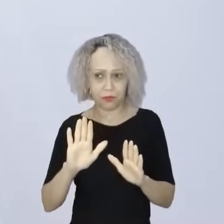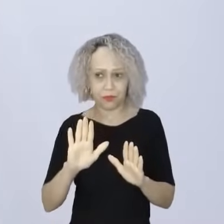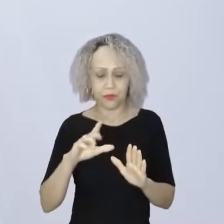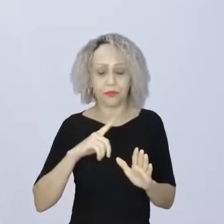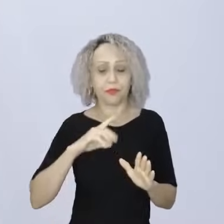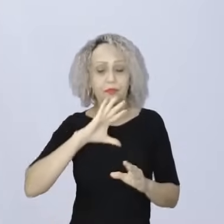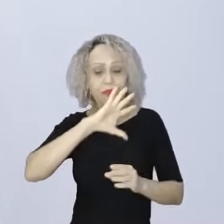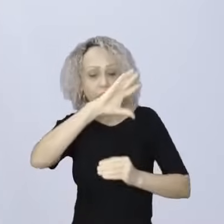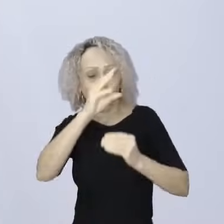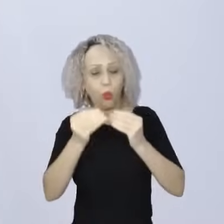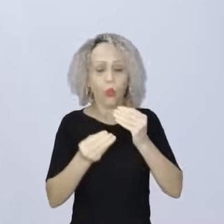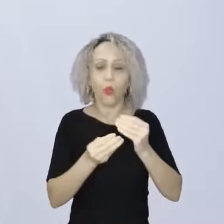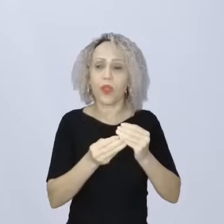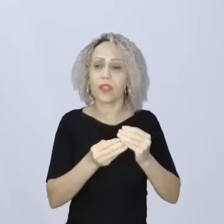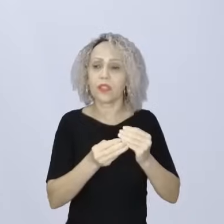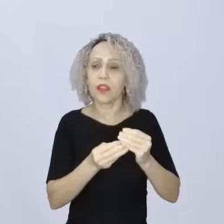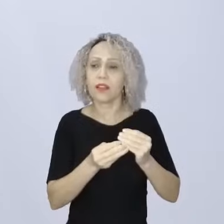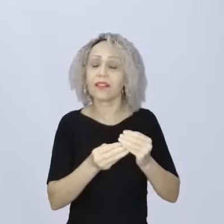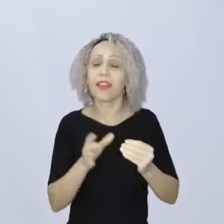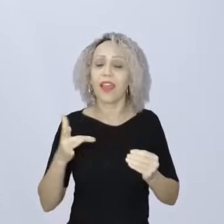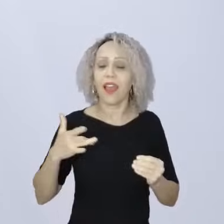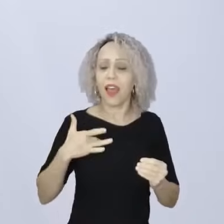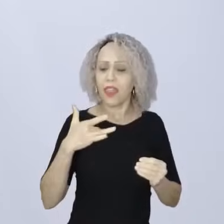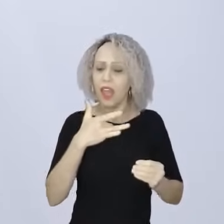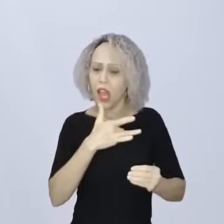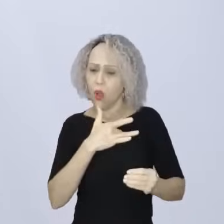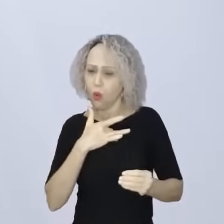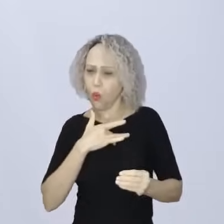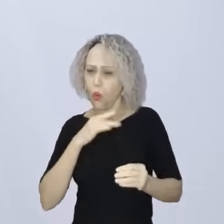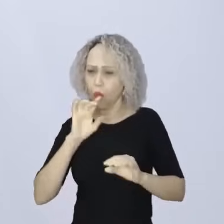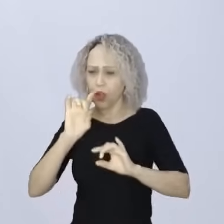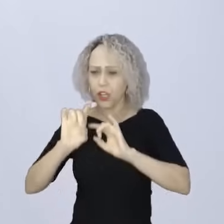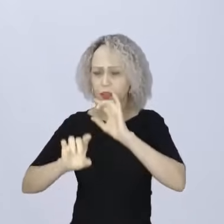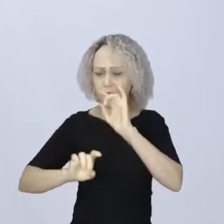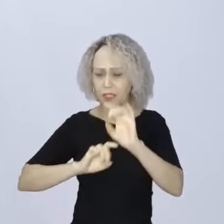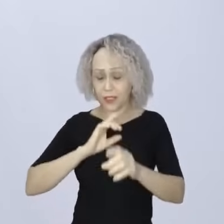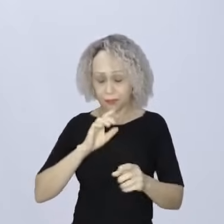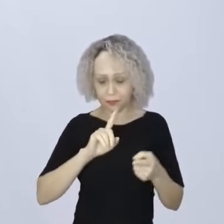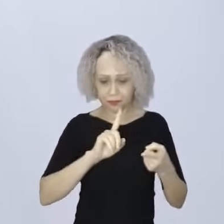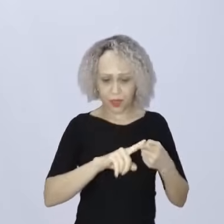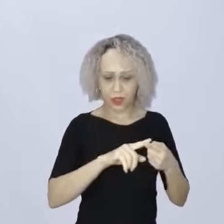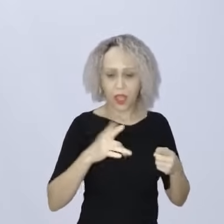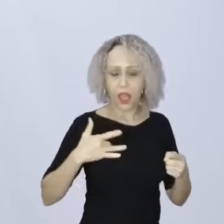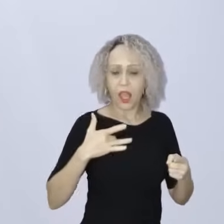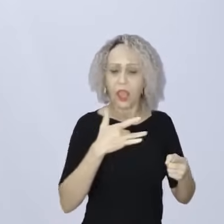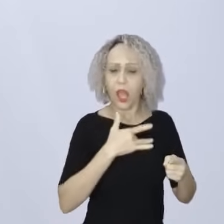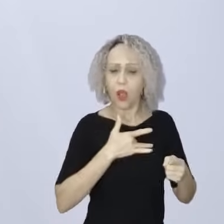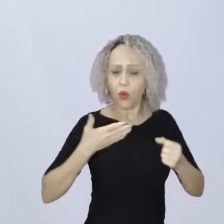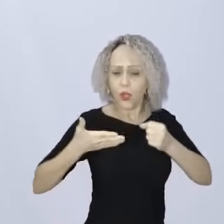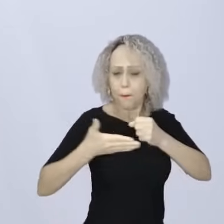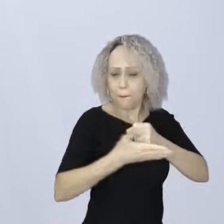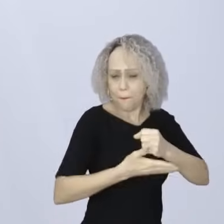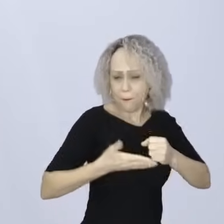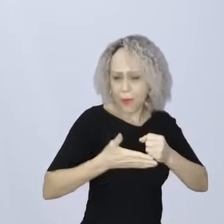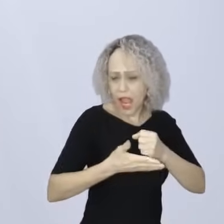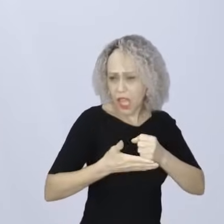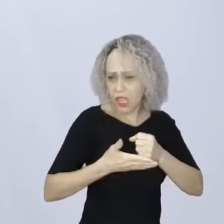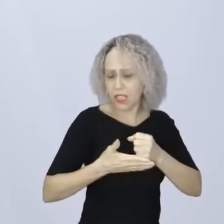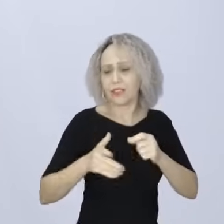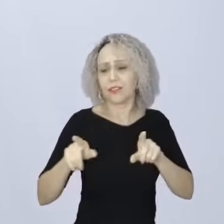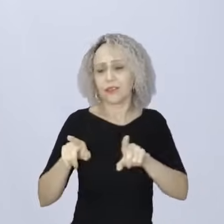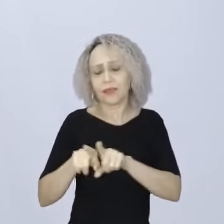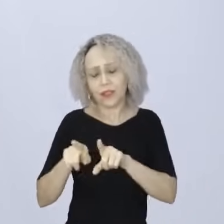nesse processo, que foi a saúde especializada. Então, tanto a saúde básica quanto a saúde especializada, Mariana, elas